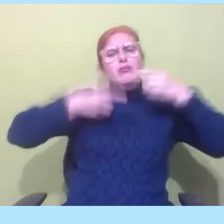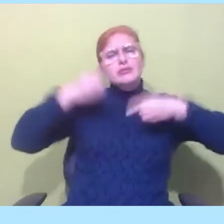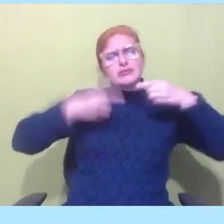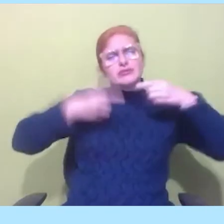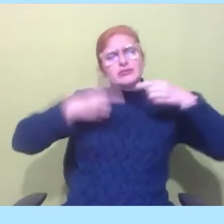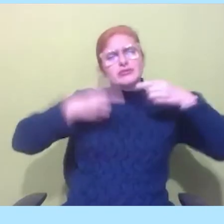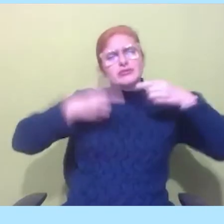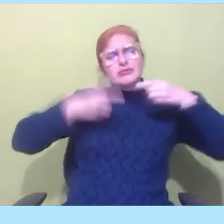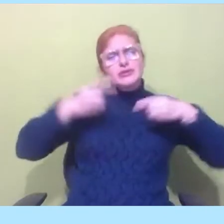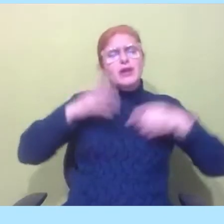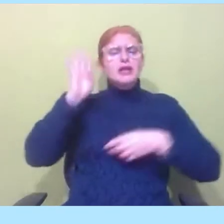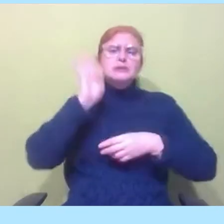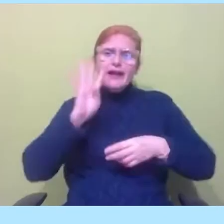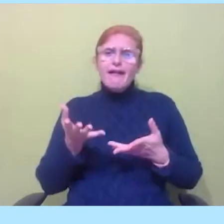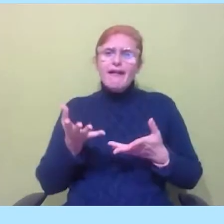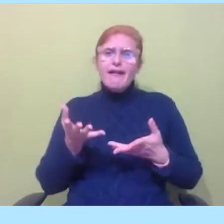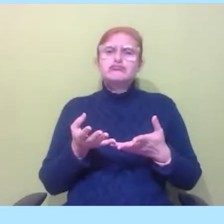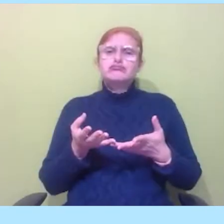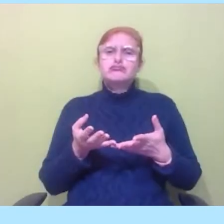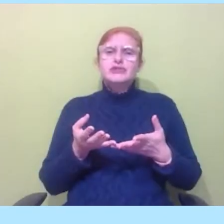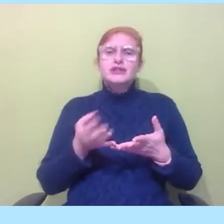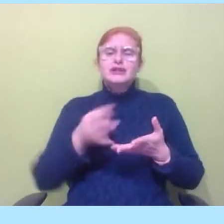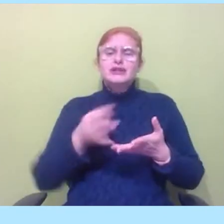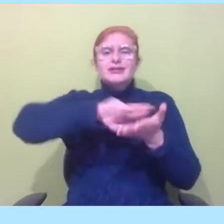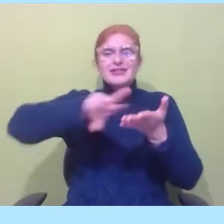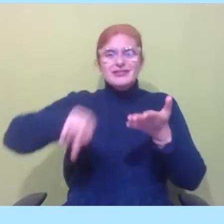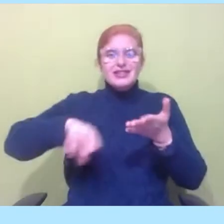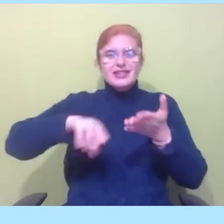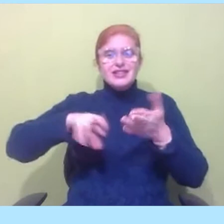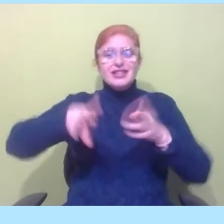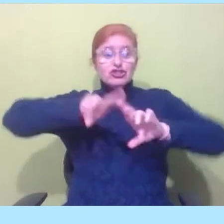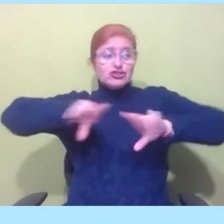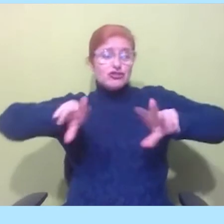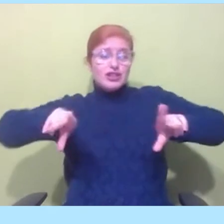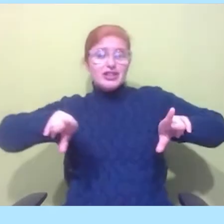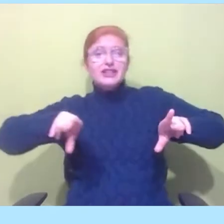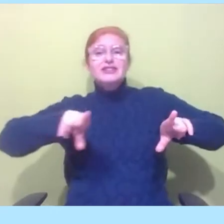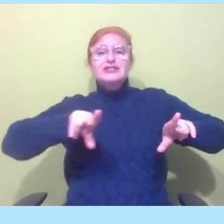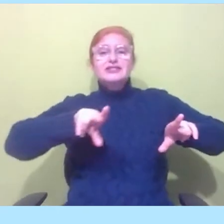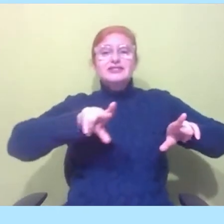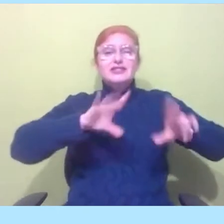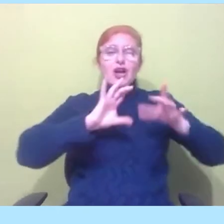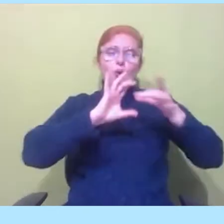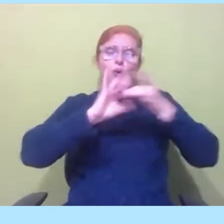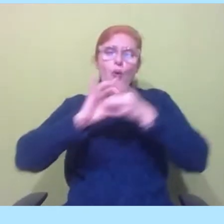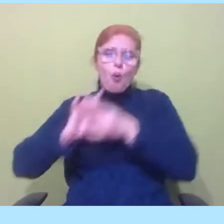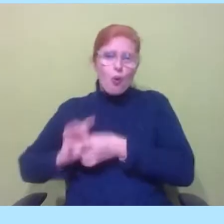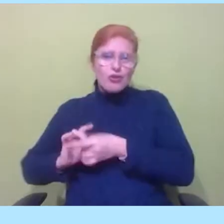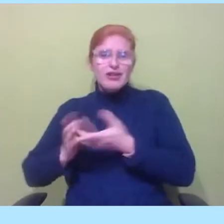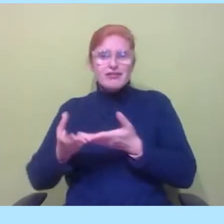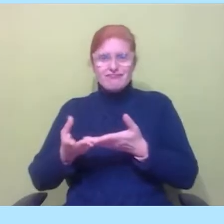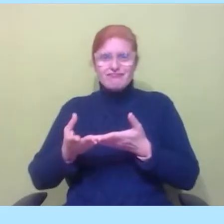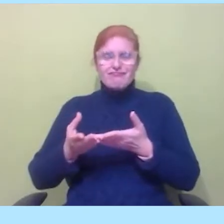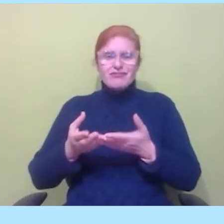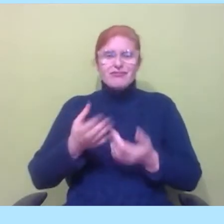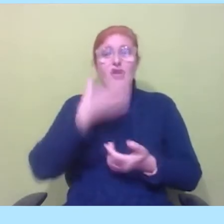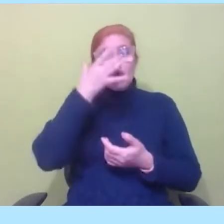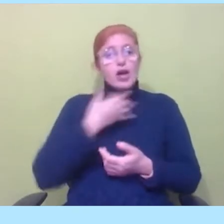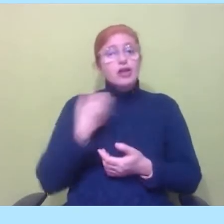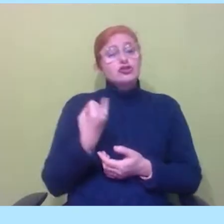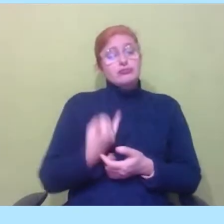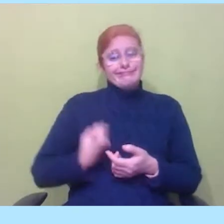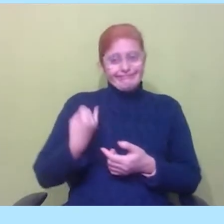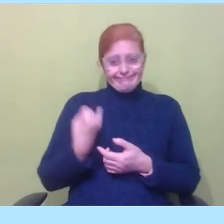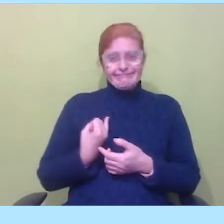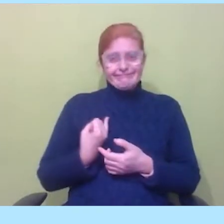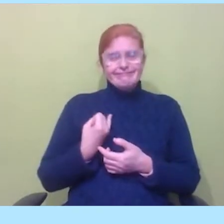série de diferentes contextos, né? Então, acho que é super importante ser